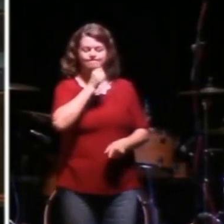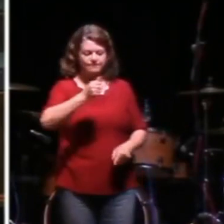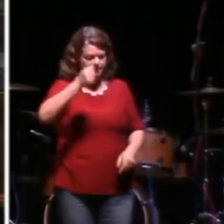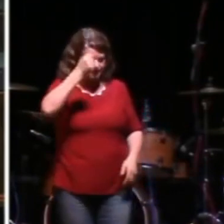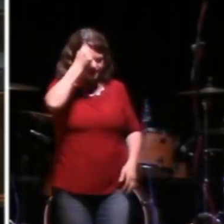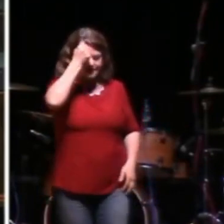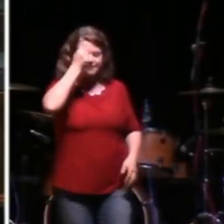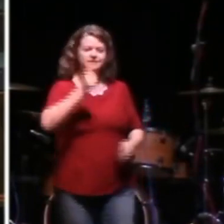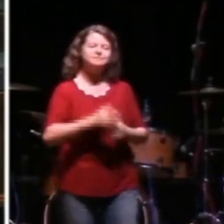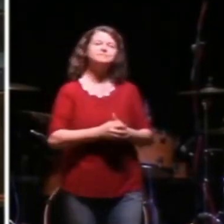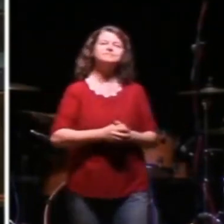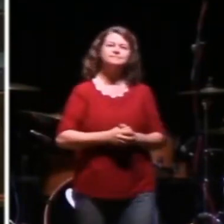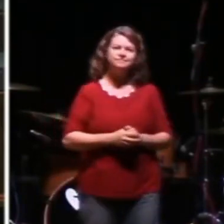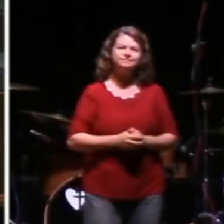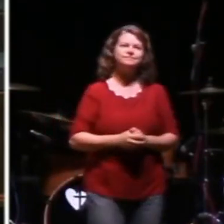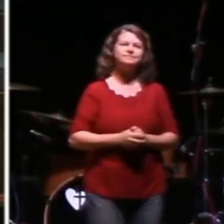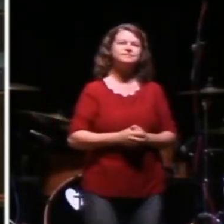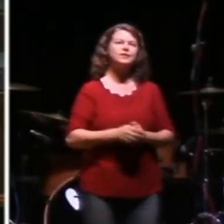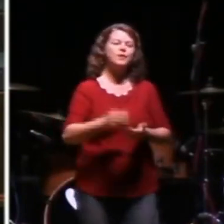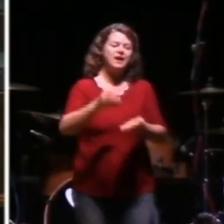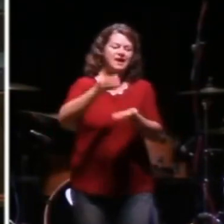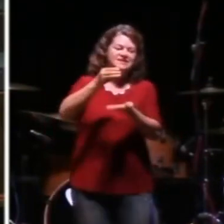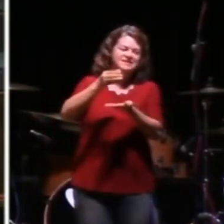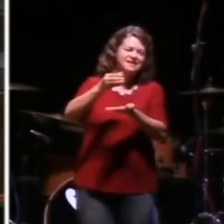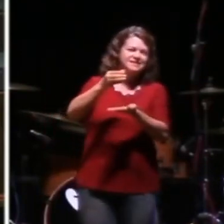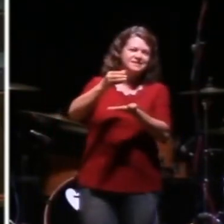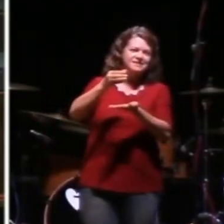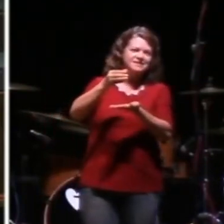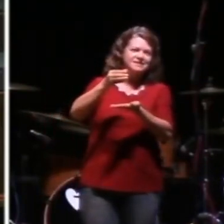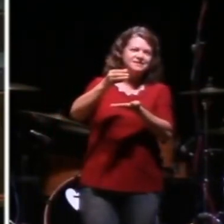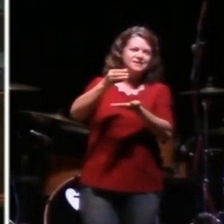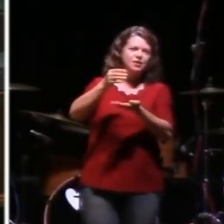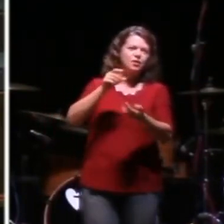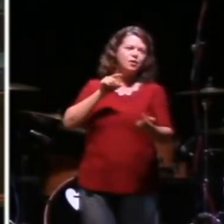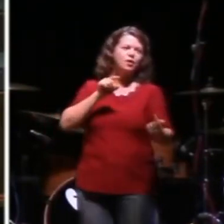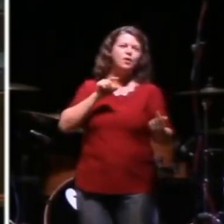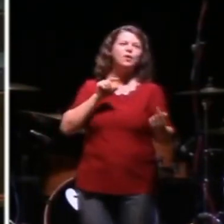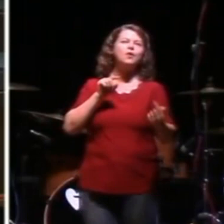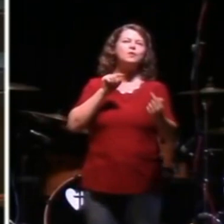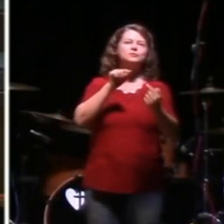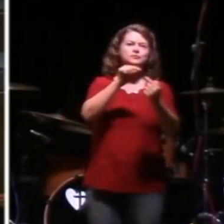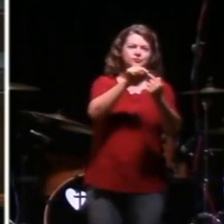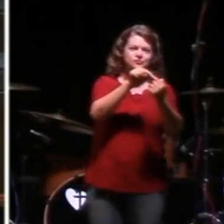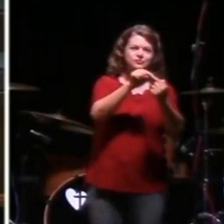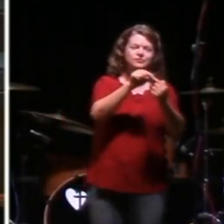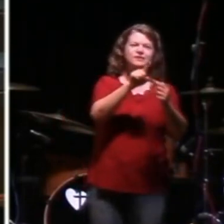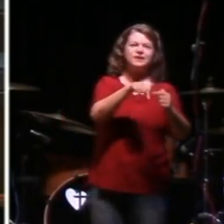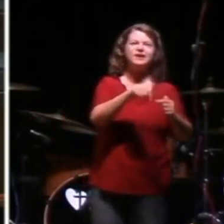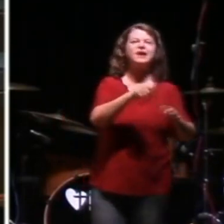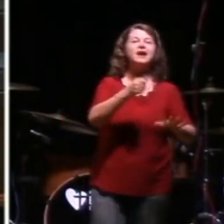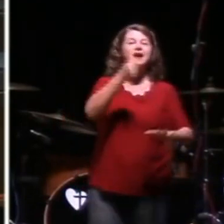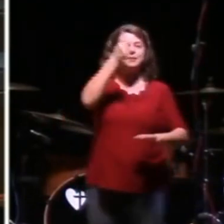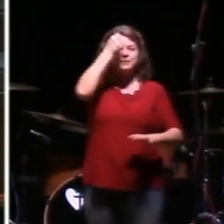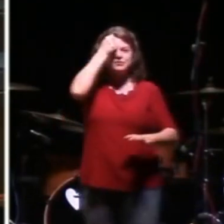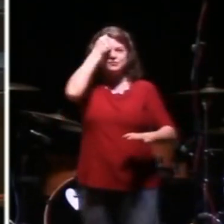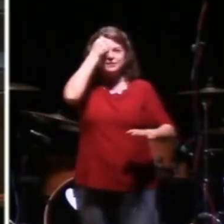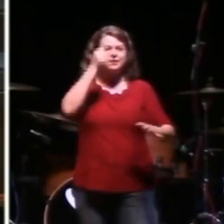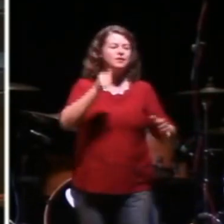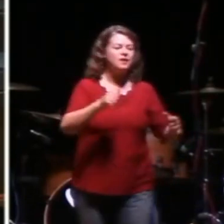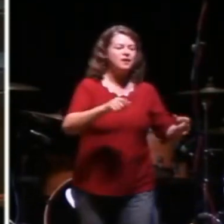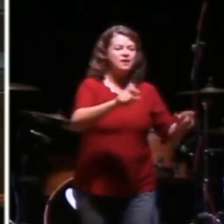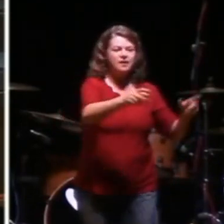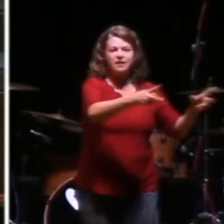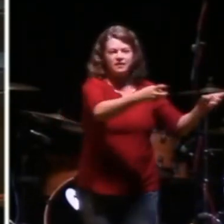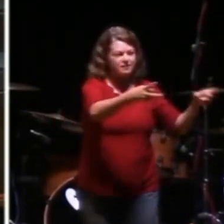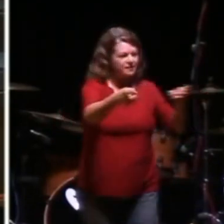de deus tinha por objetivo trazer o povo de volta trazer o povo alugado arrependimentos cortiço